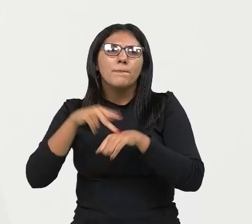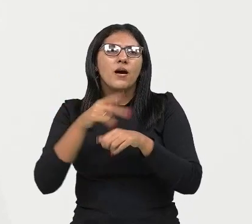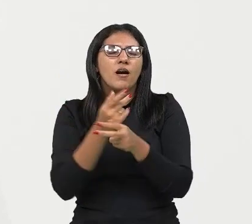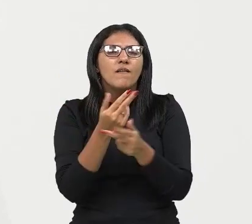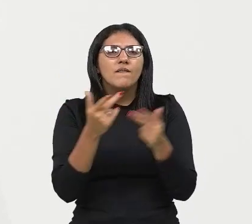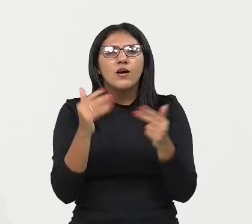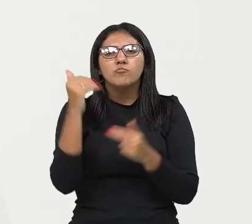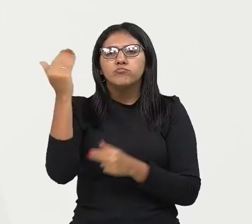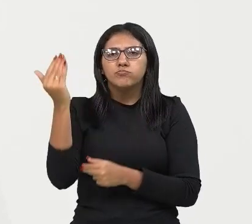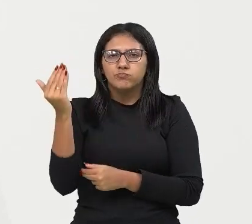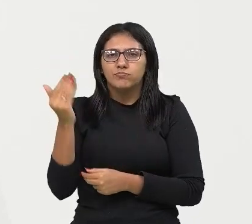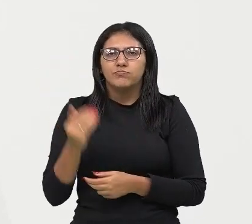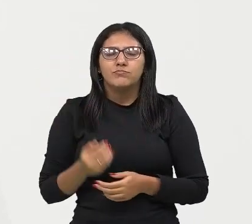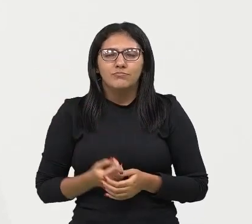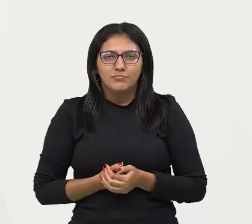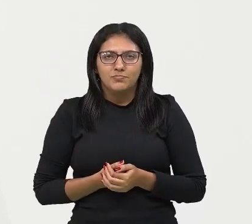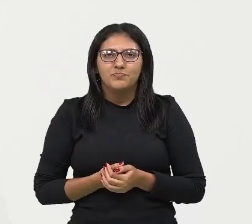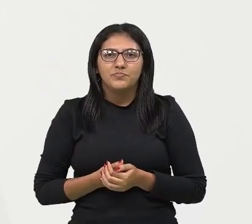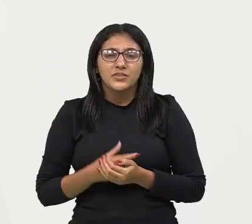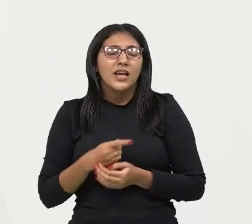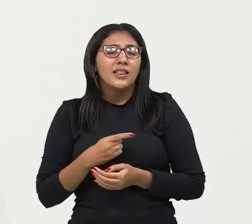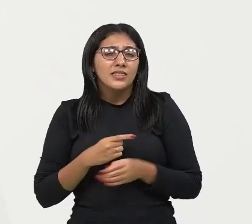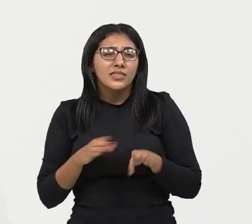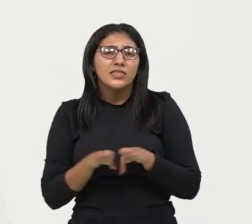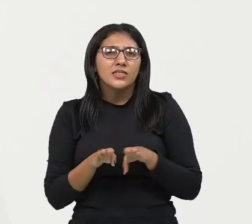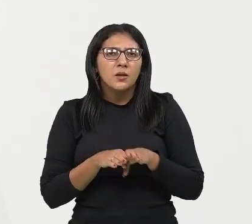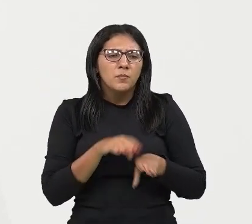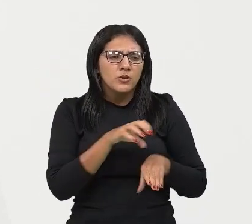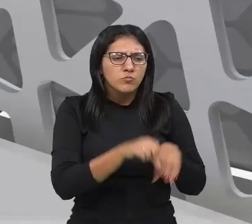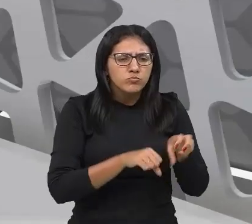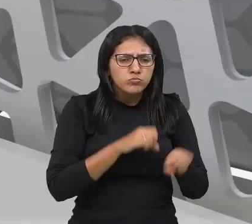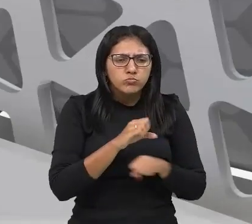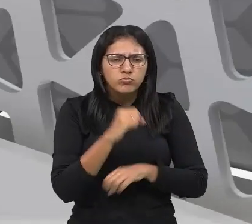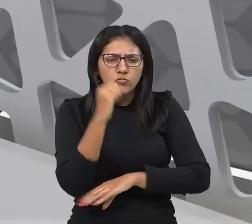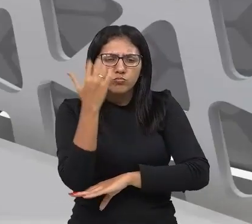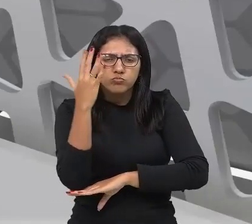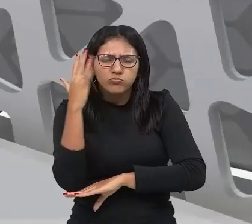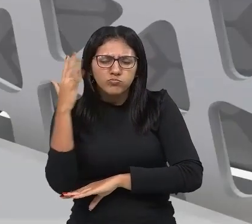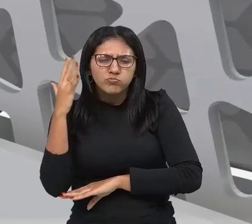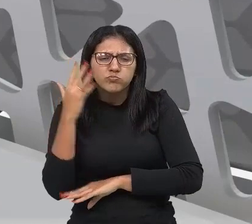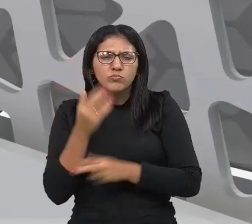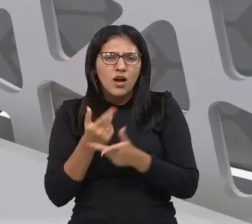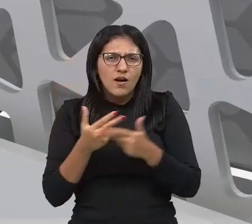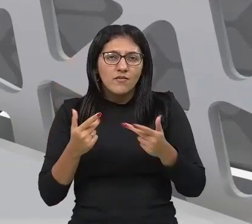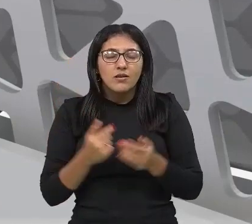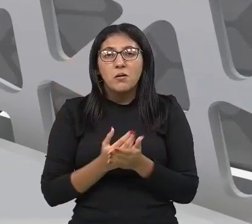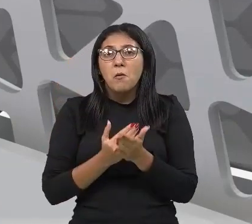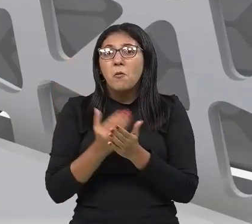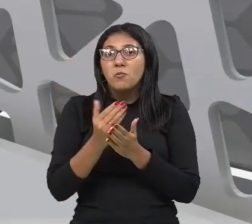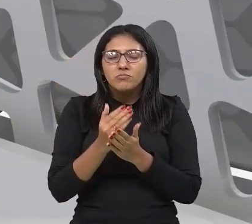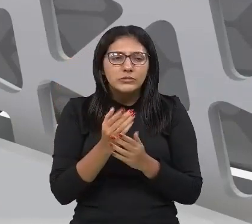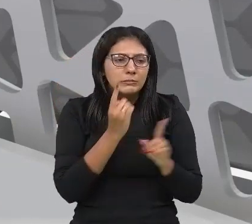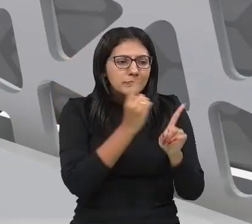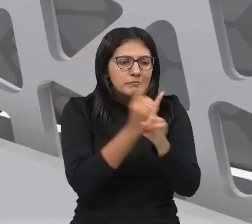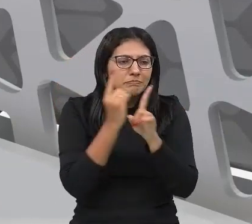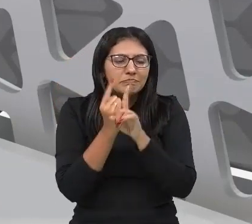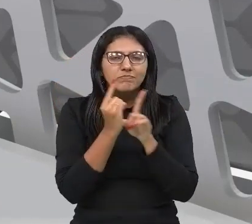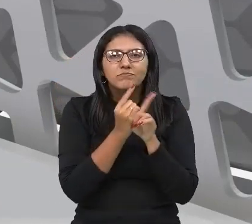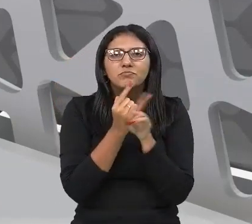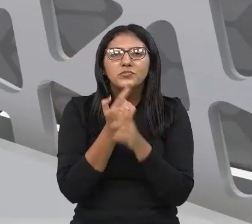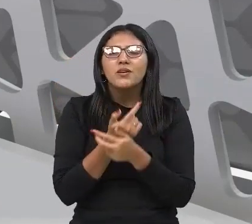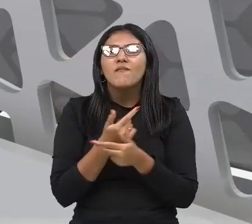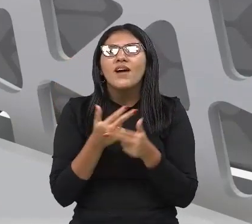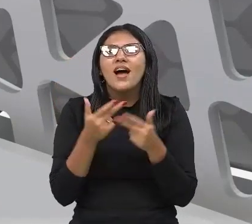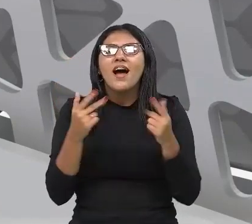áreas, tá? Além disso, né, de ter exploração aí do pau-brasil, outras matérias-primas começam a surgir